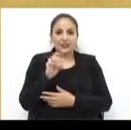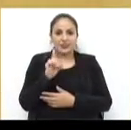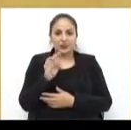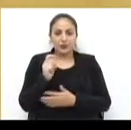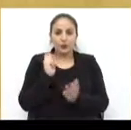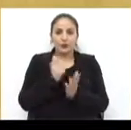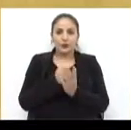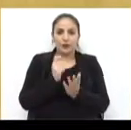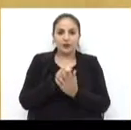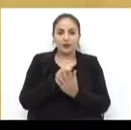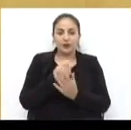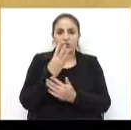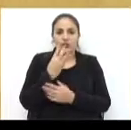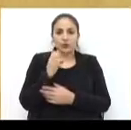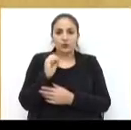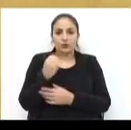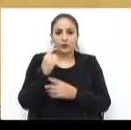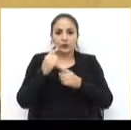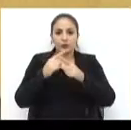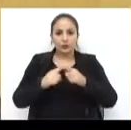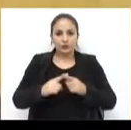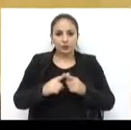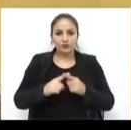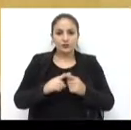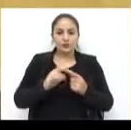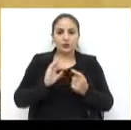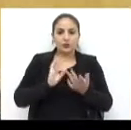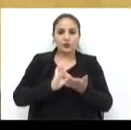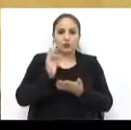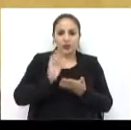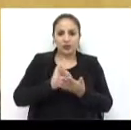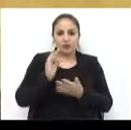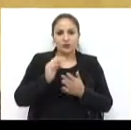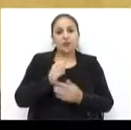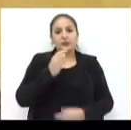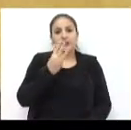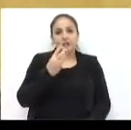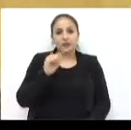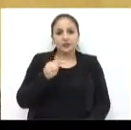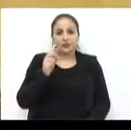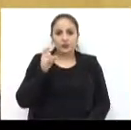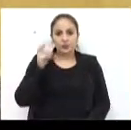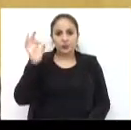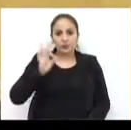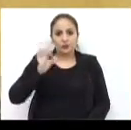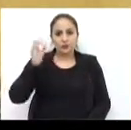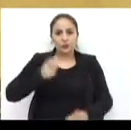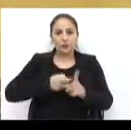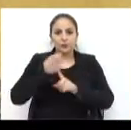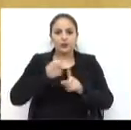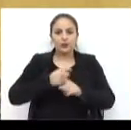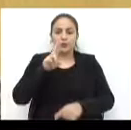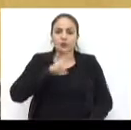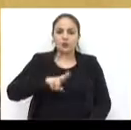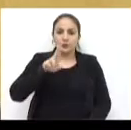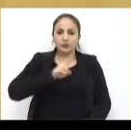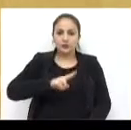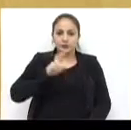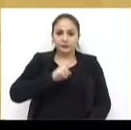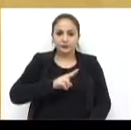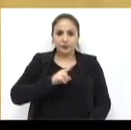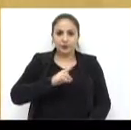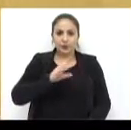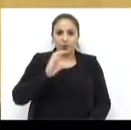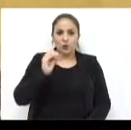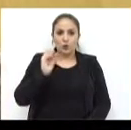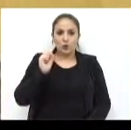poderá ser paga em 48 vezes com taxas de juros de até 3,5% ao mês. A utilização do fundo para o